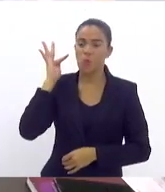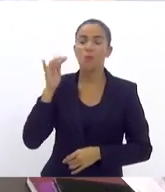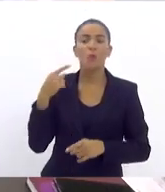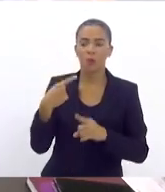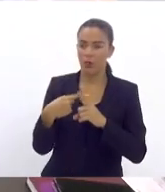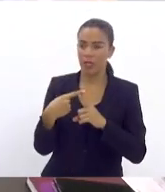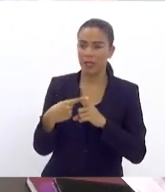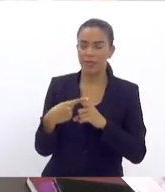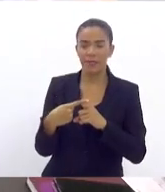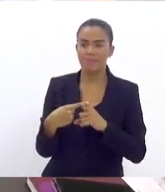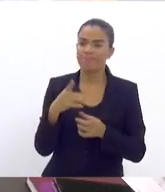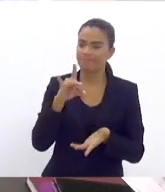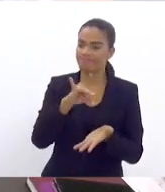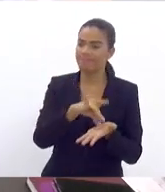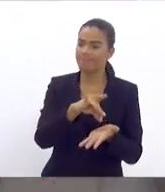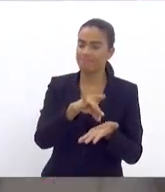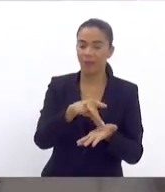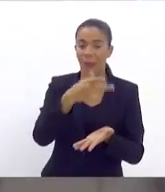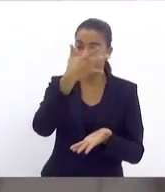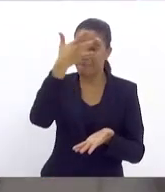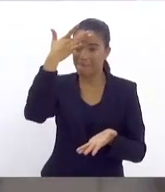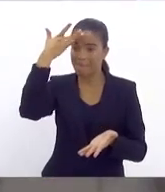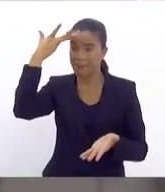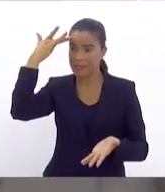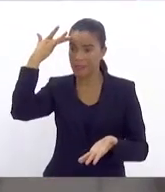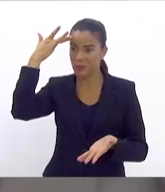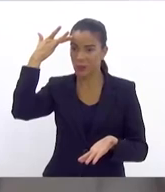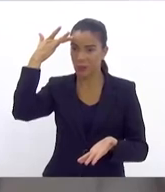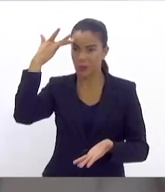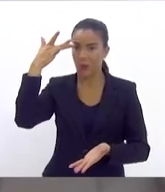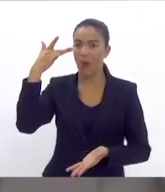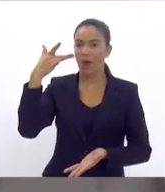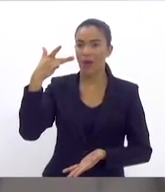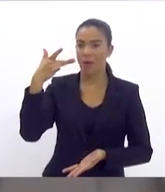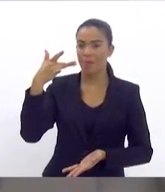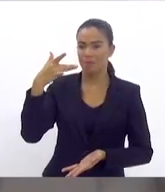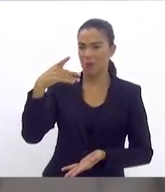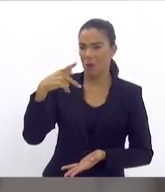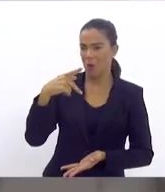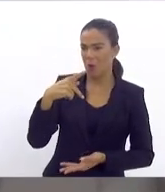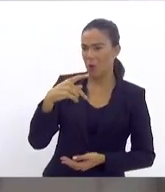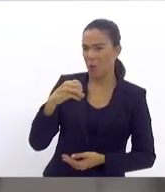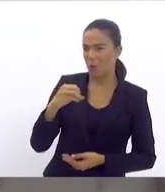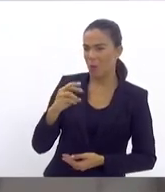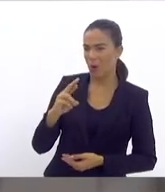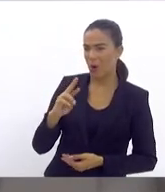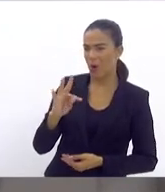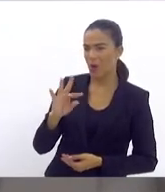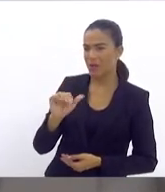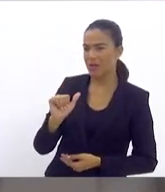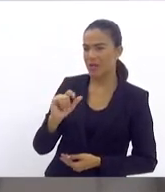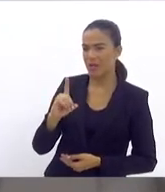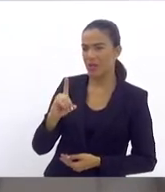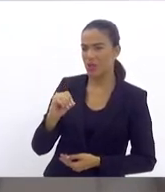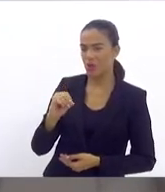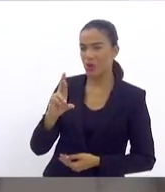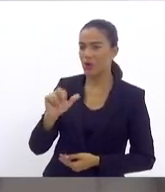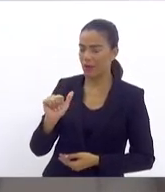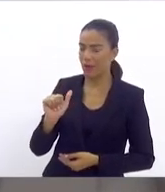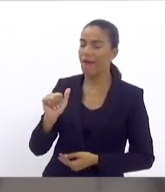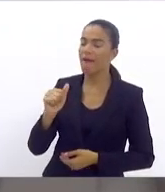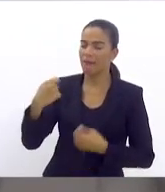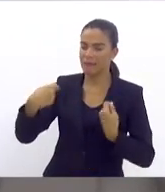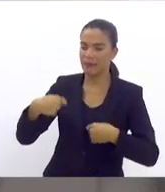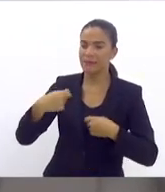realmente são pessoas, né, com portadoras, né, com transtorno autista. Então, acho que mudar a nomenclatura é